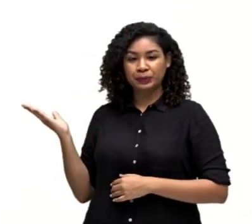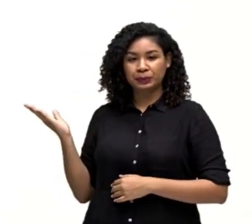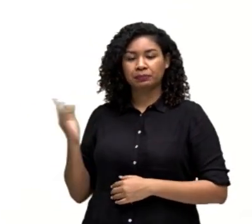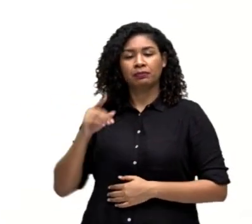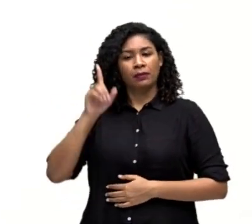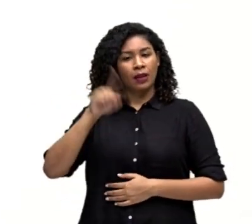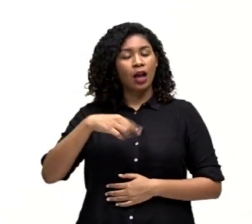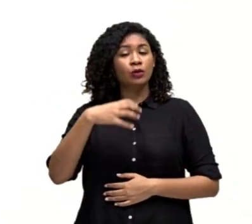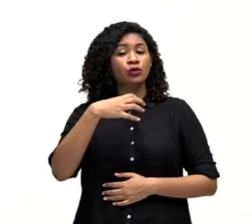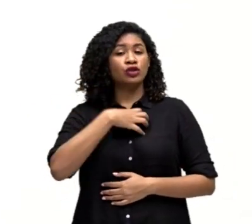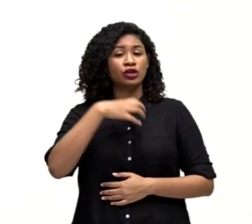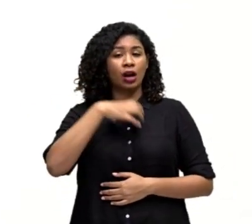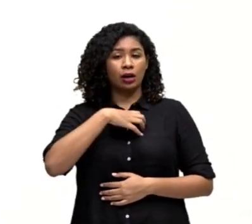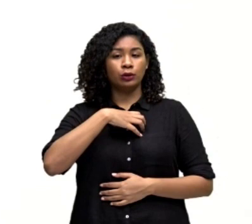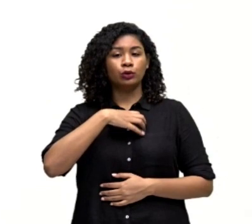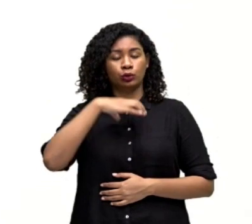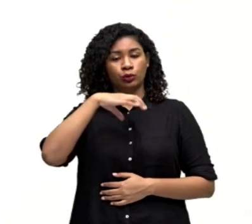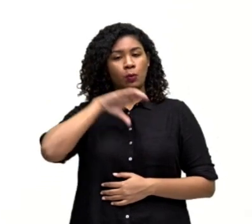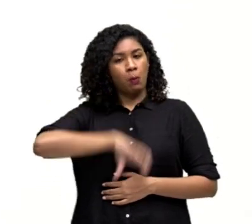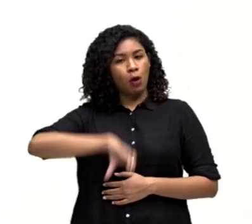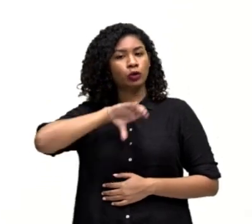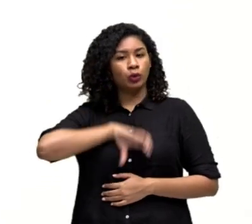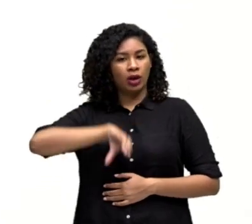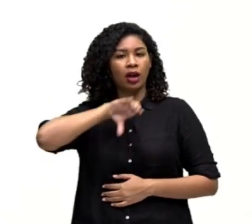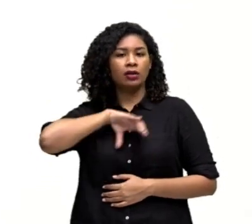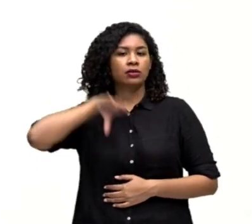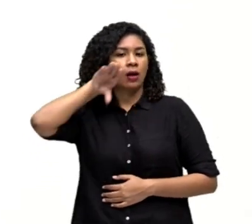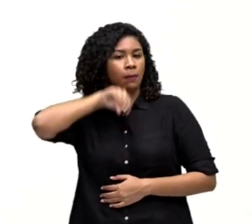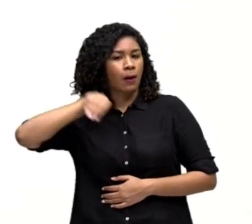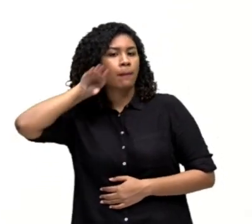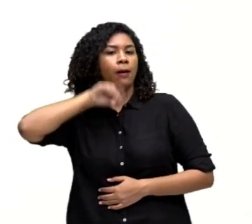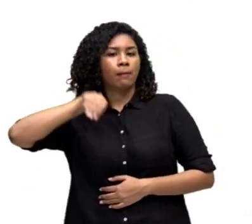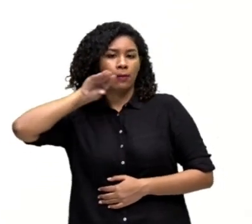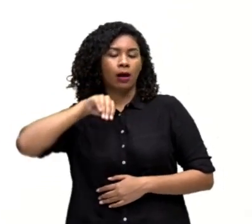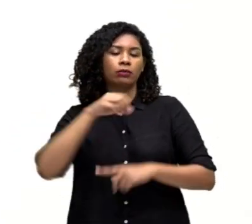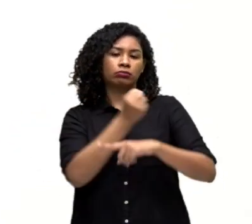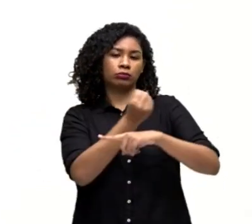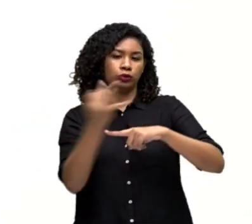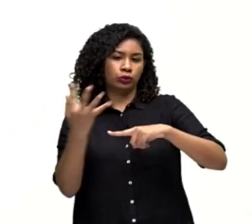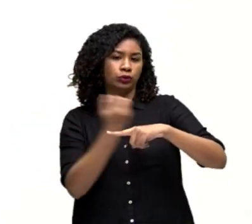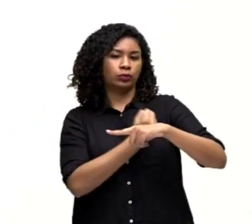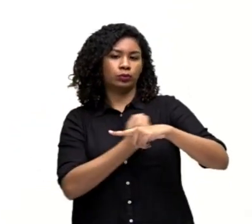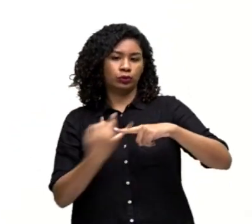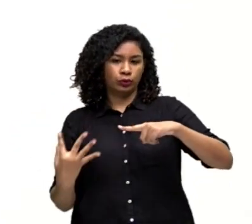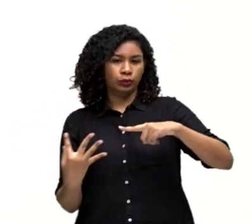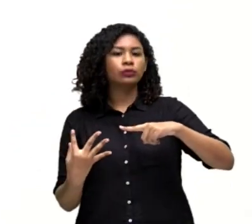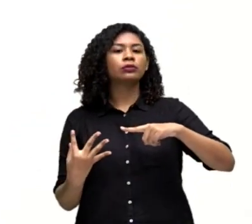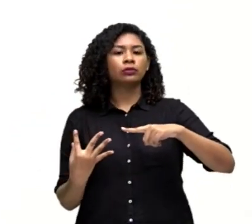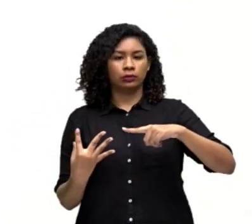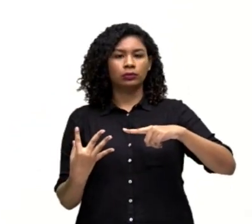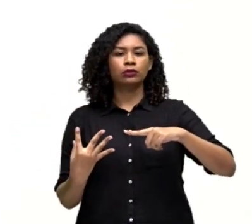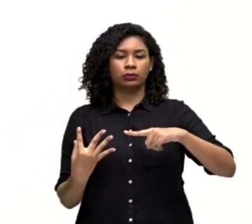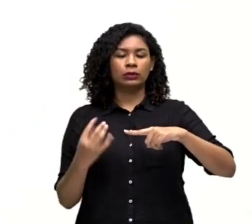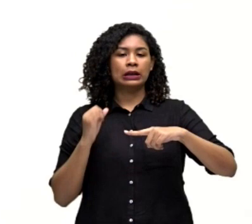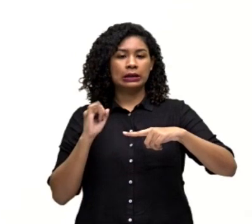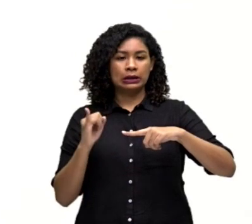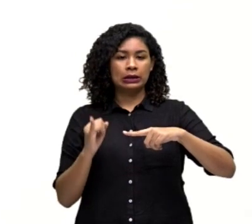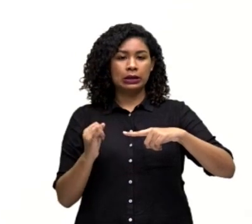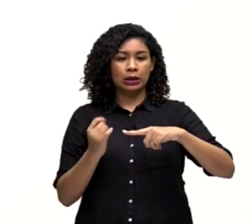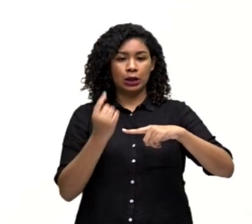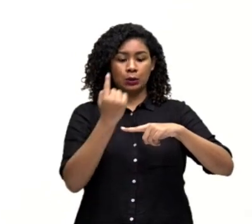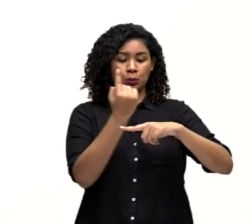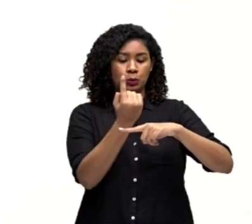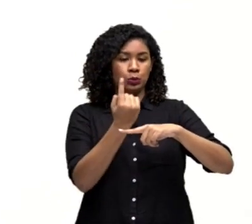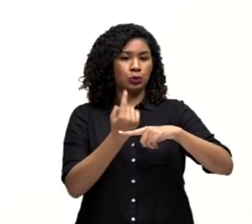essas maneiras de lermos as frações que têm denominadores iguais a potências